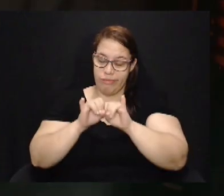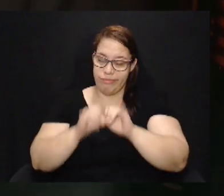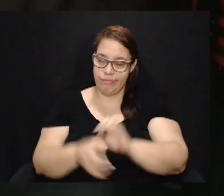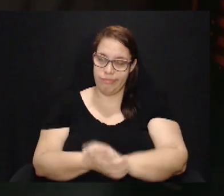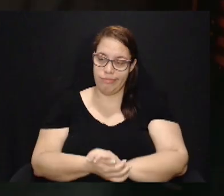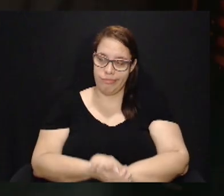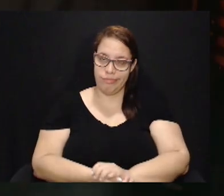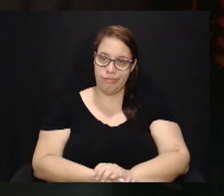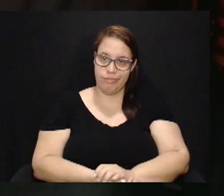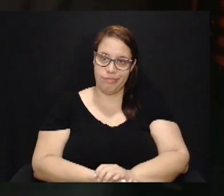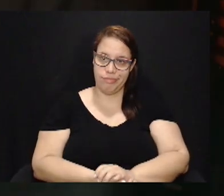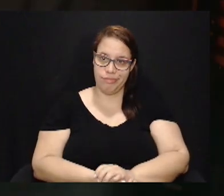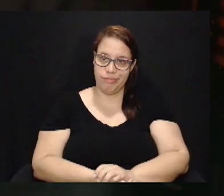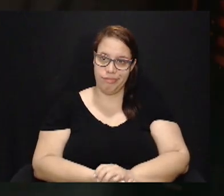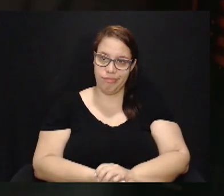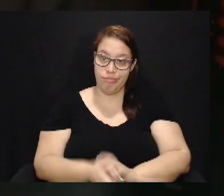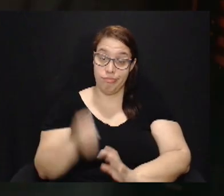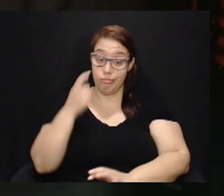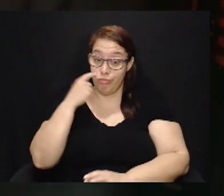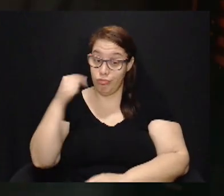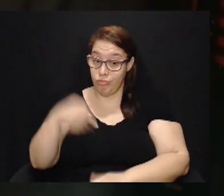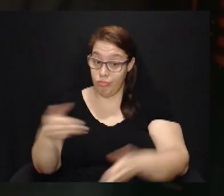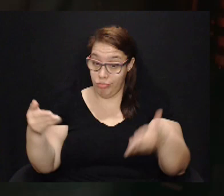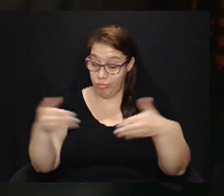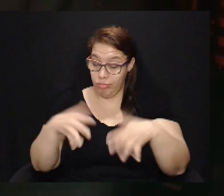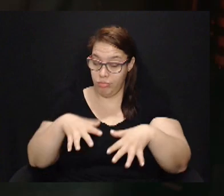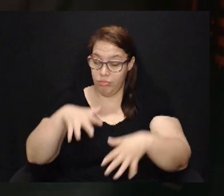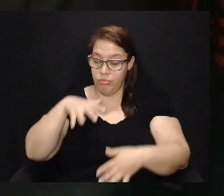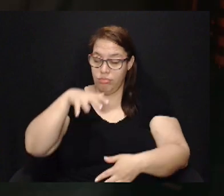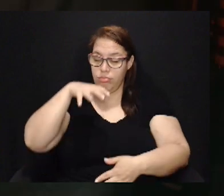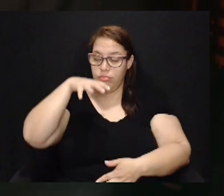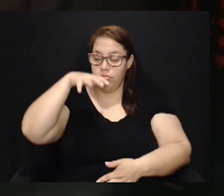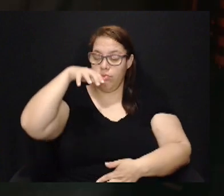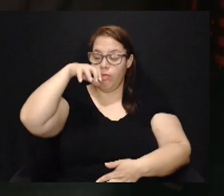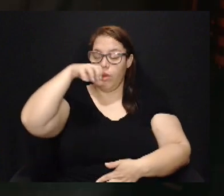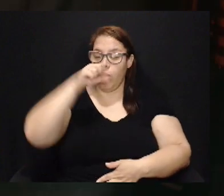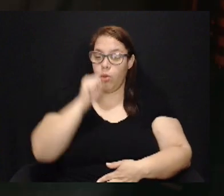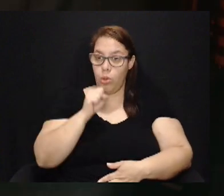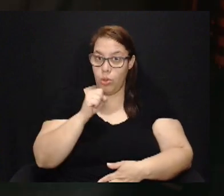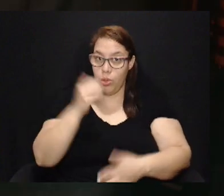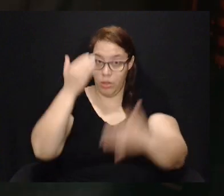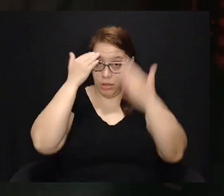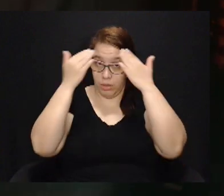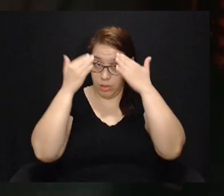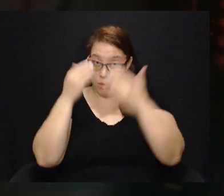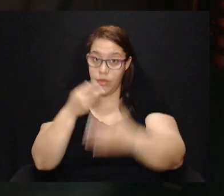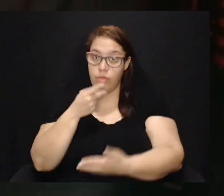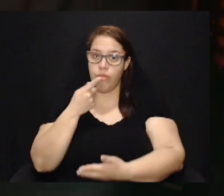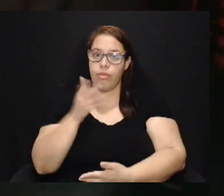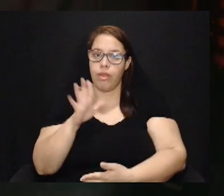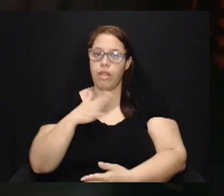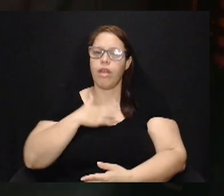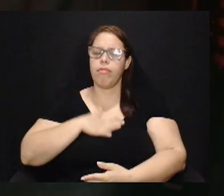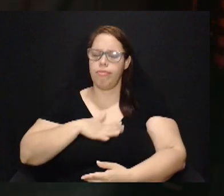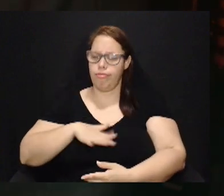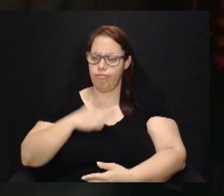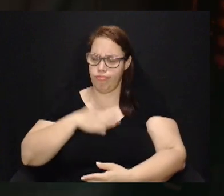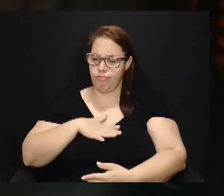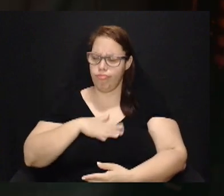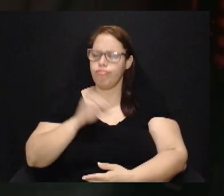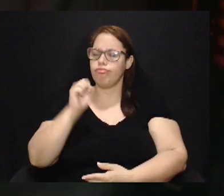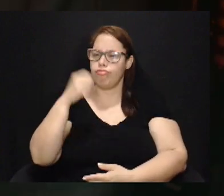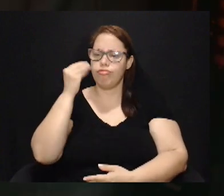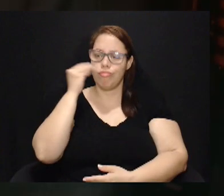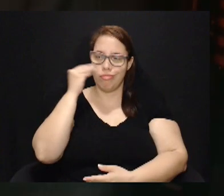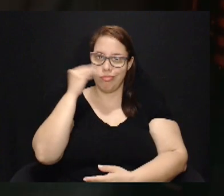gente precisa se voltar para aqui, para agora, dar aquela respirada. Né? A nossa psicóloga está dizendo que dá para dar uma acalmada, vale a pena tentar, viu?